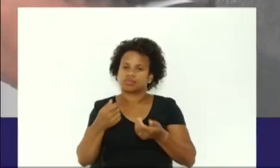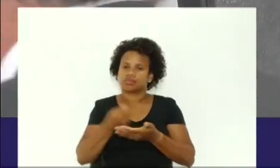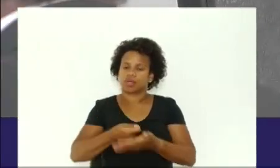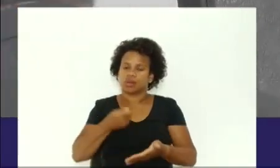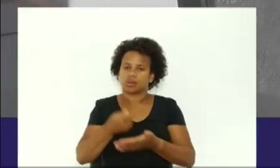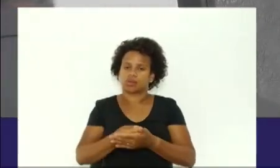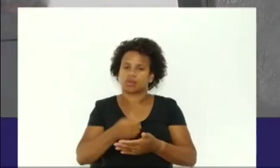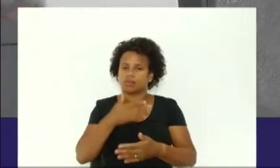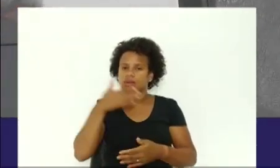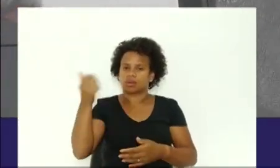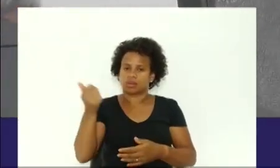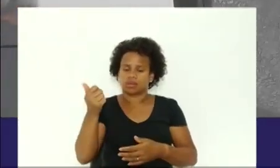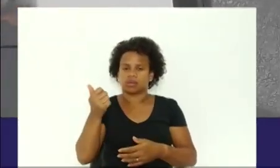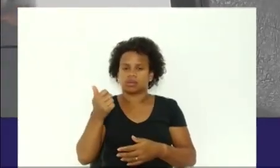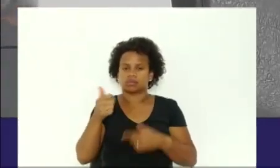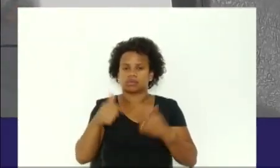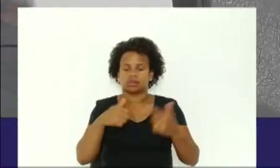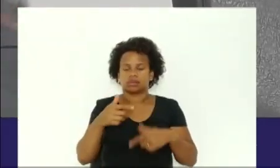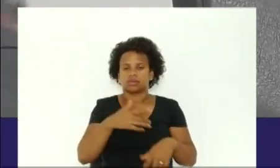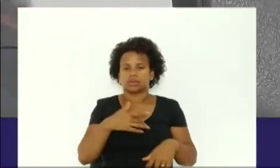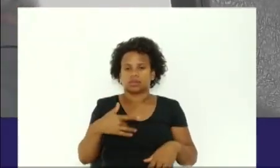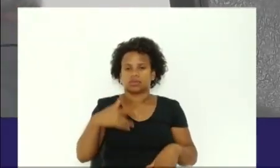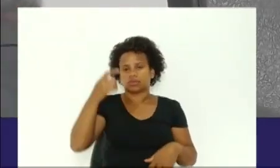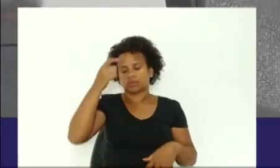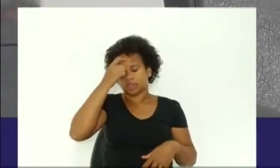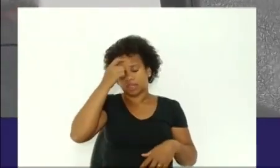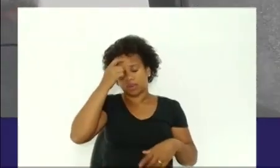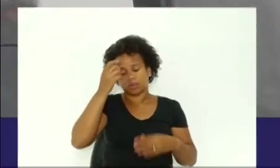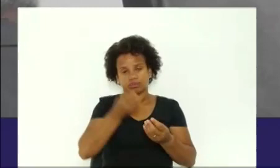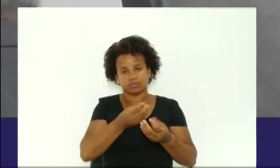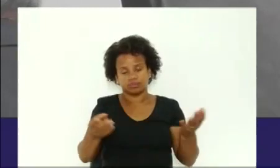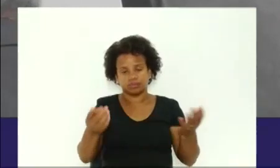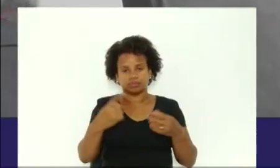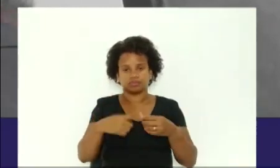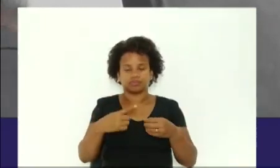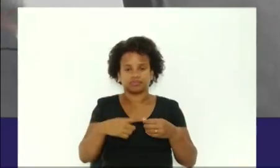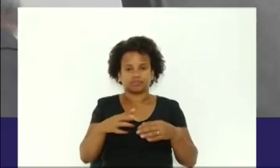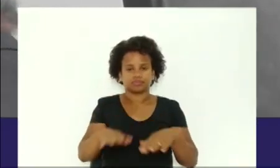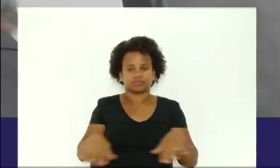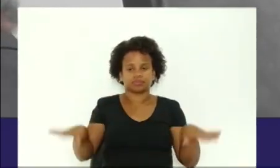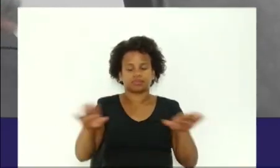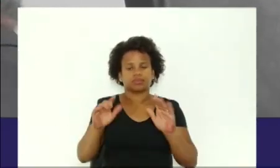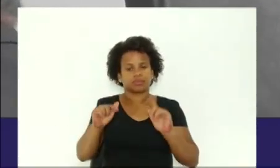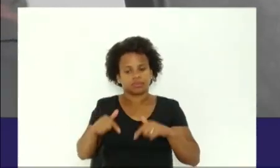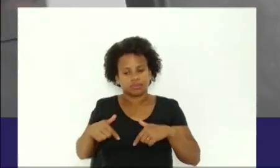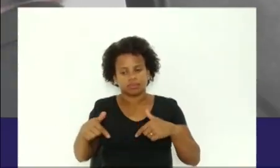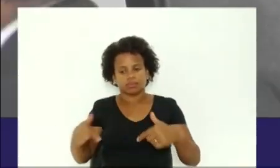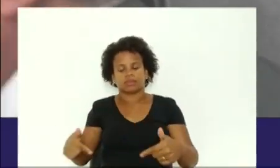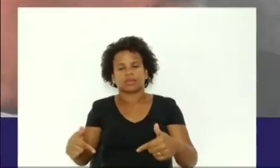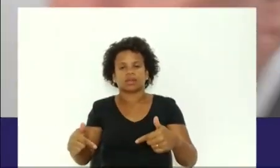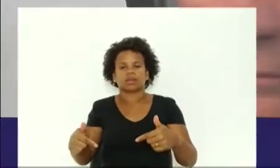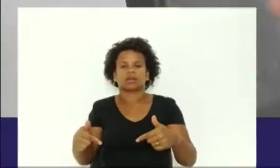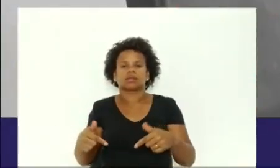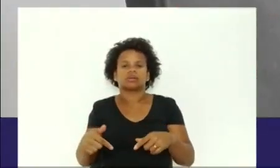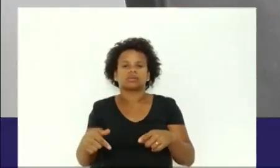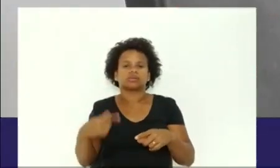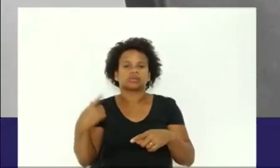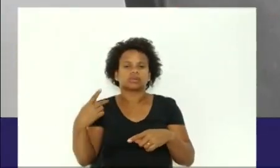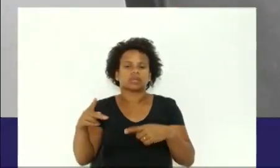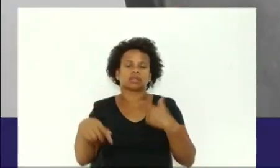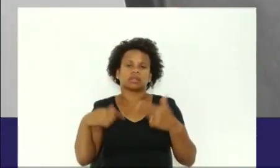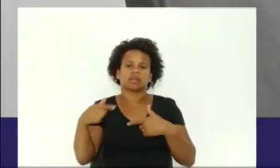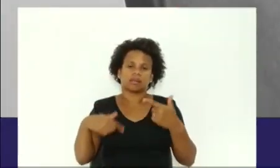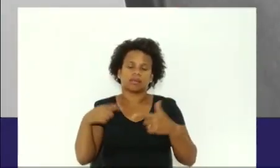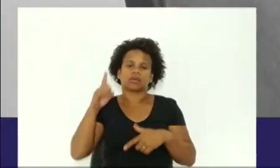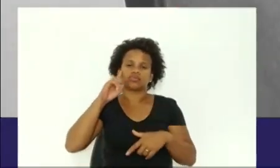mental, oferecido aos munícipes como um todo, e está engajada, além de suas tarefas diárias,